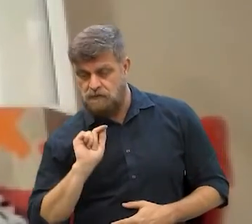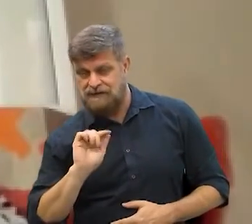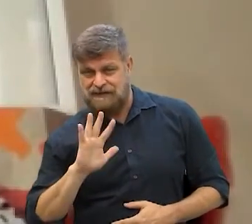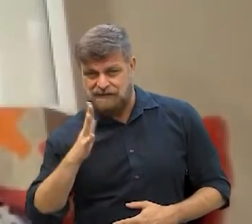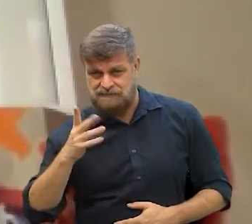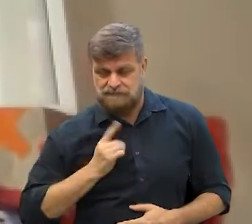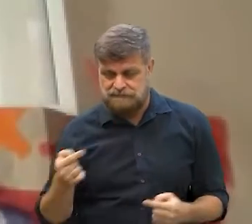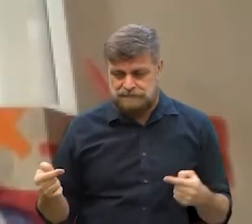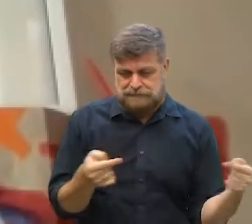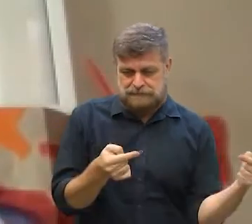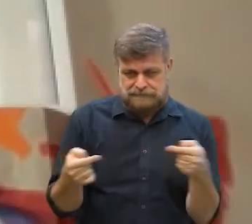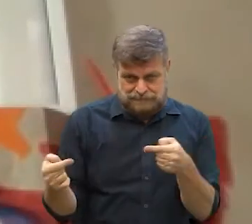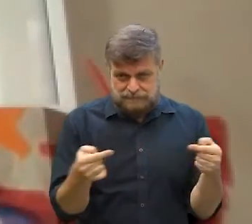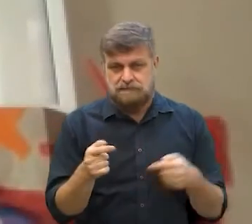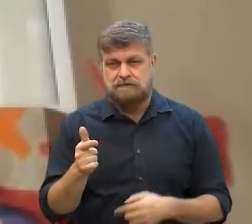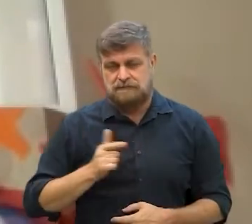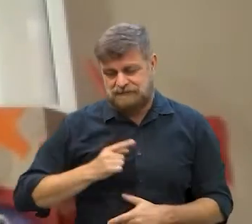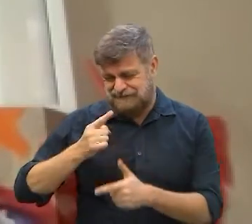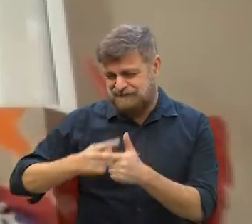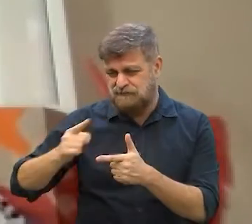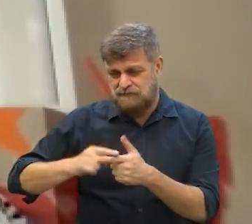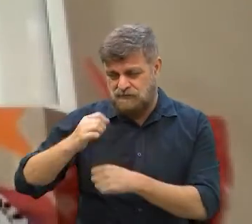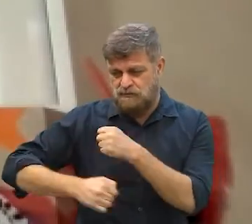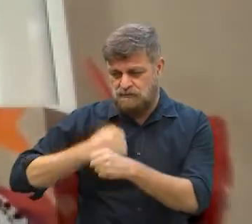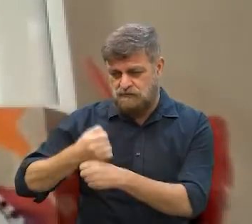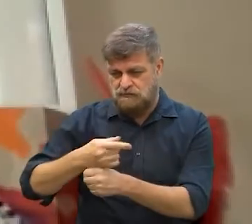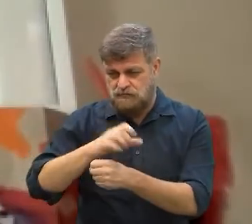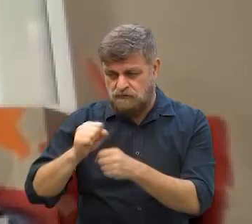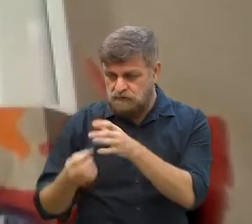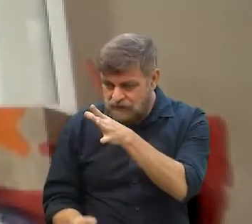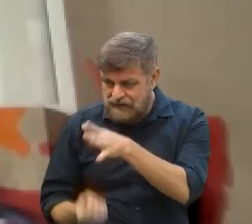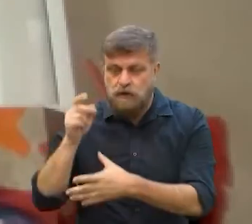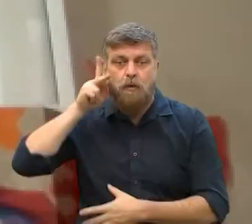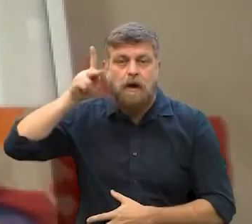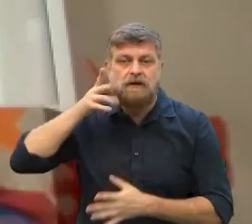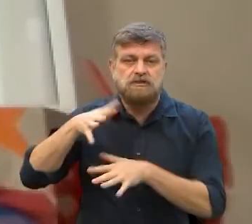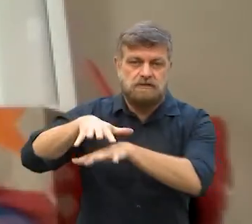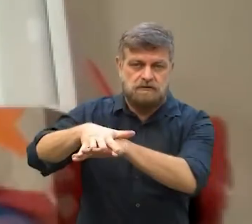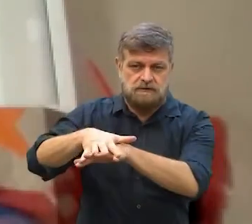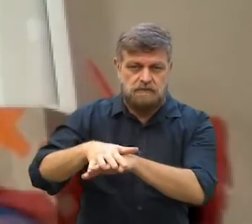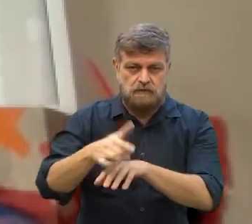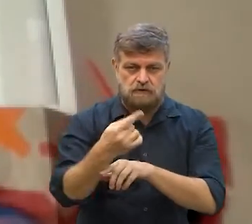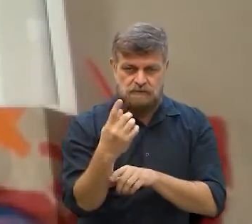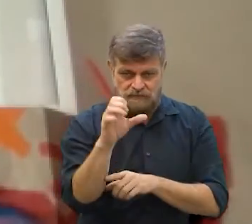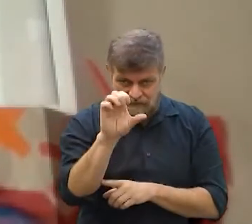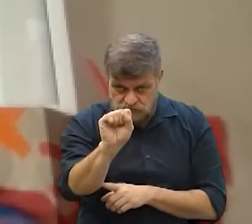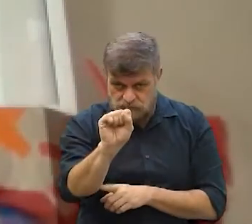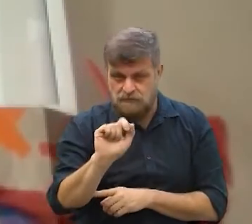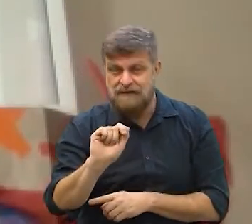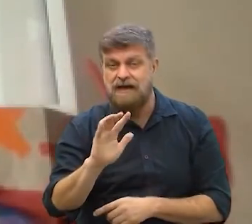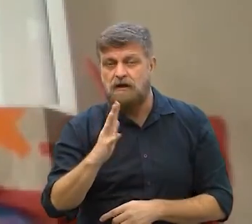muitos reveses, né? Em 2008, a política foi criada, em 2018, ela